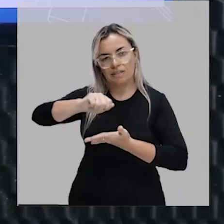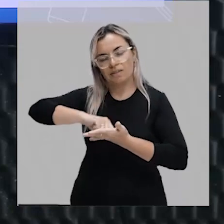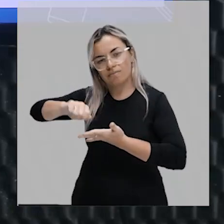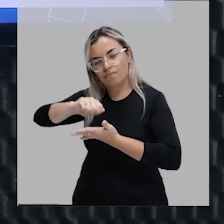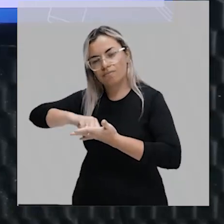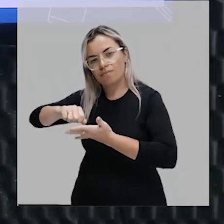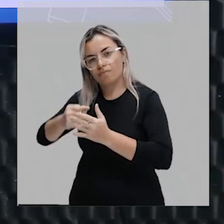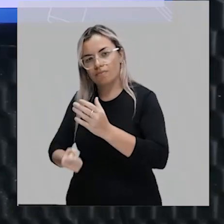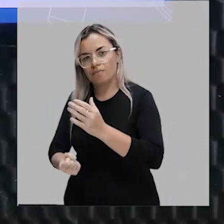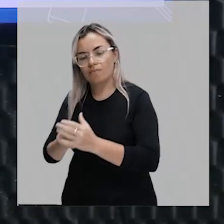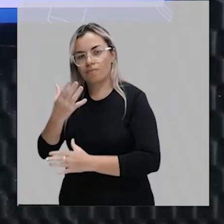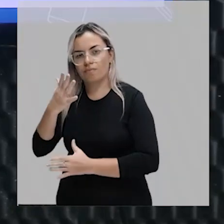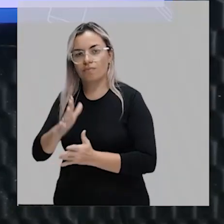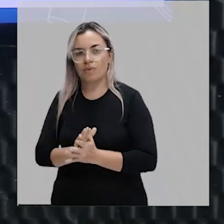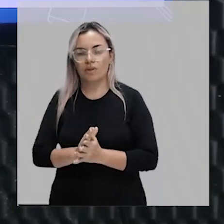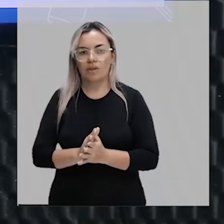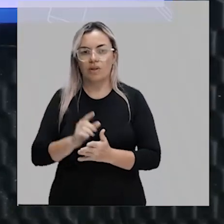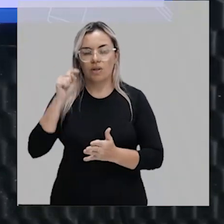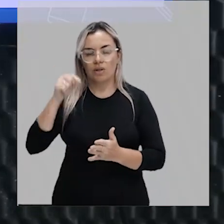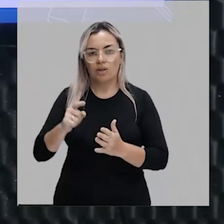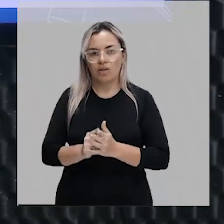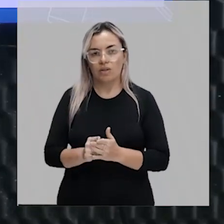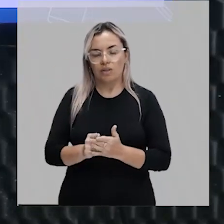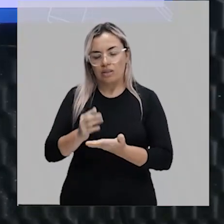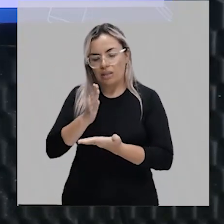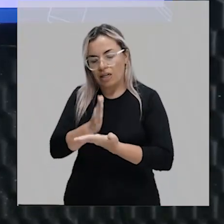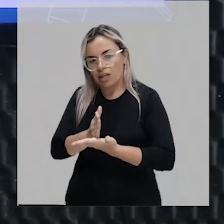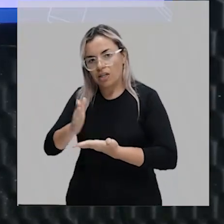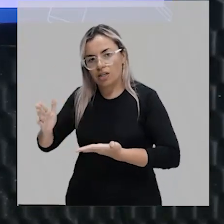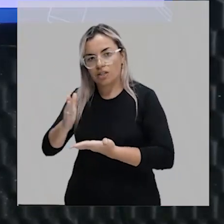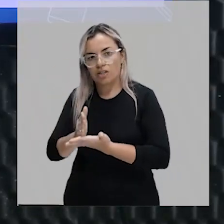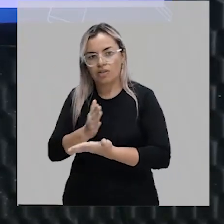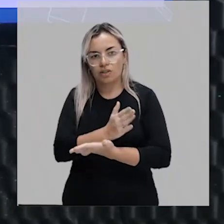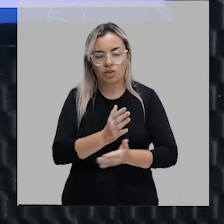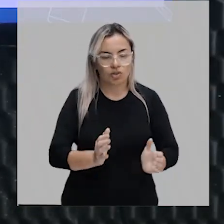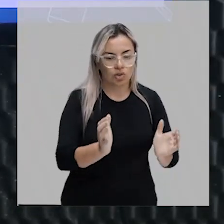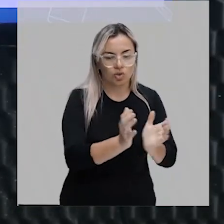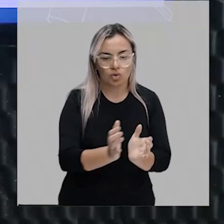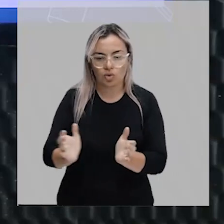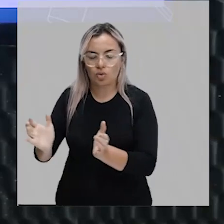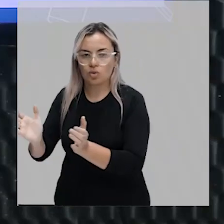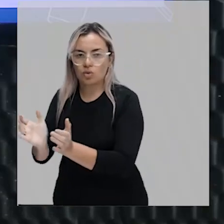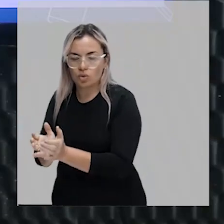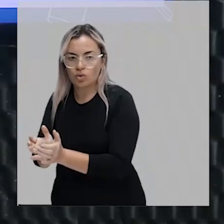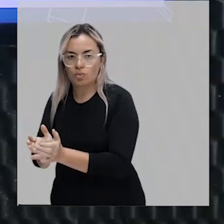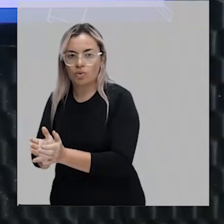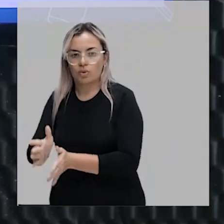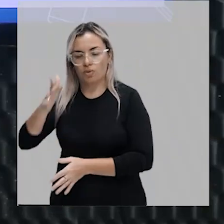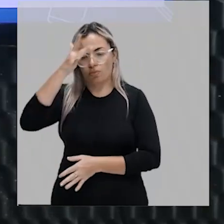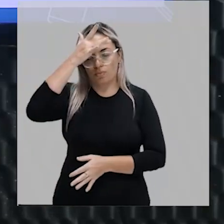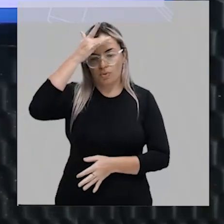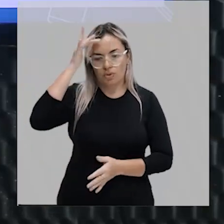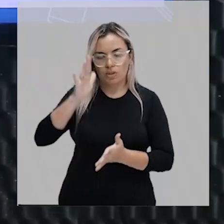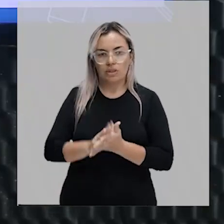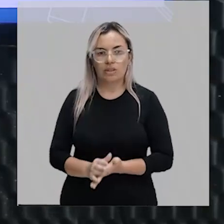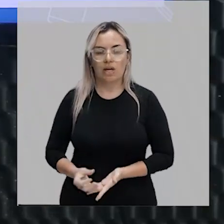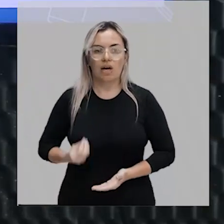o surgimento da divisão das classes sociais, o surgimento da vida urbana. Então, esses